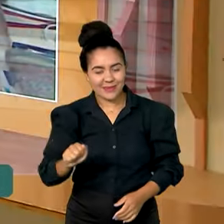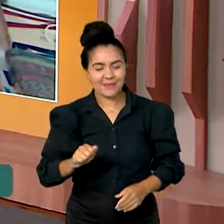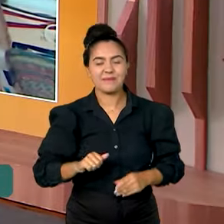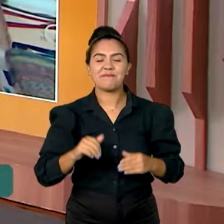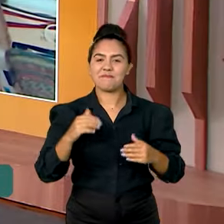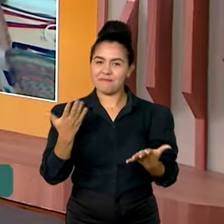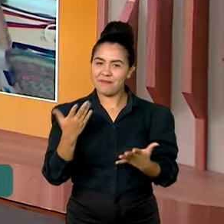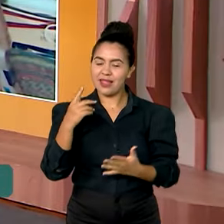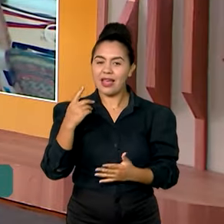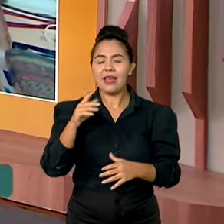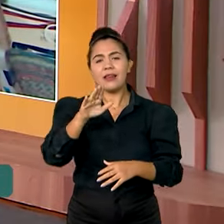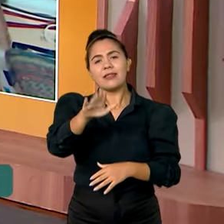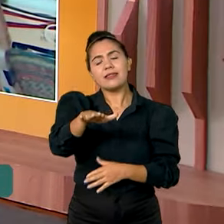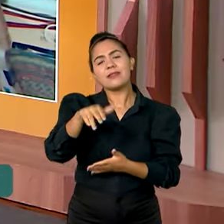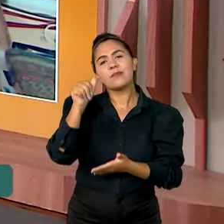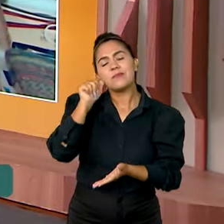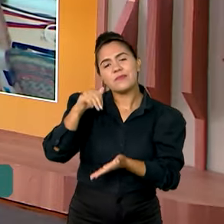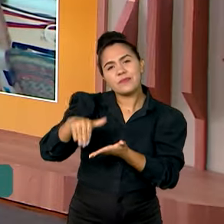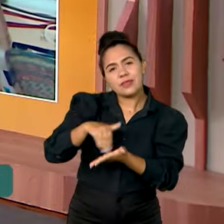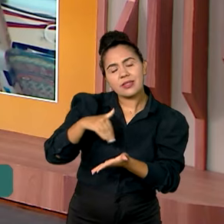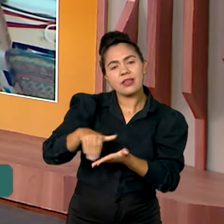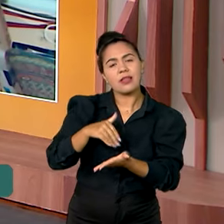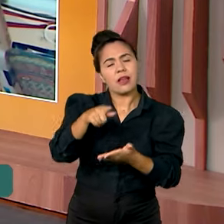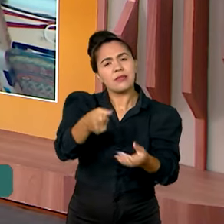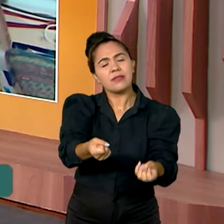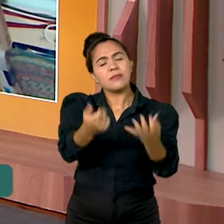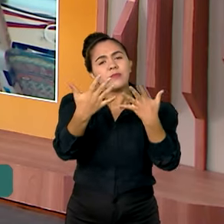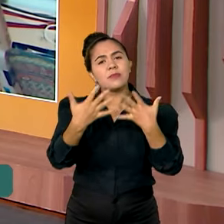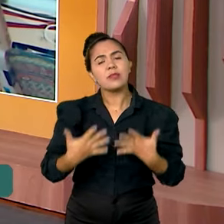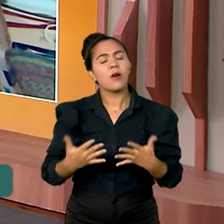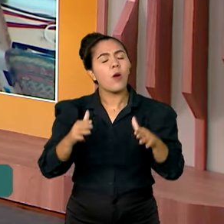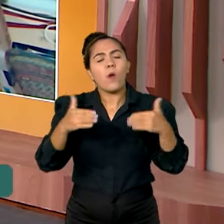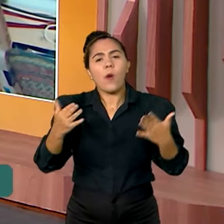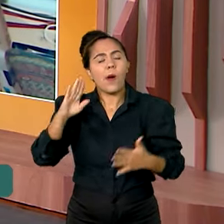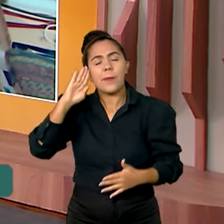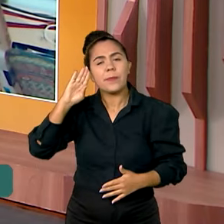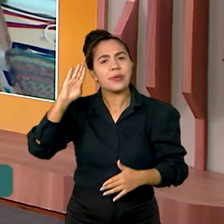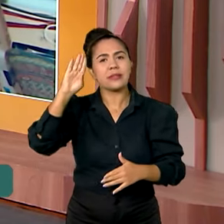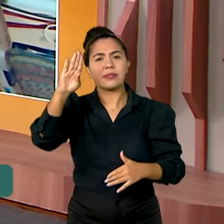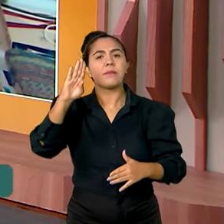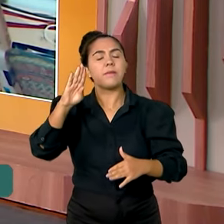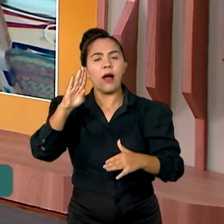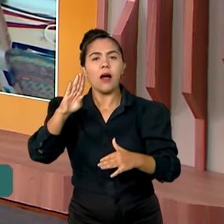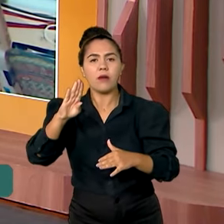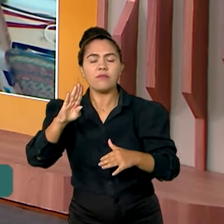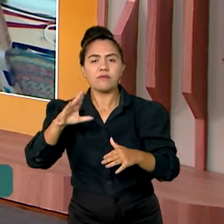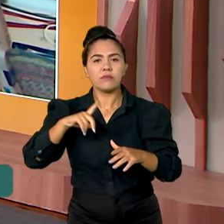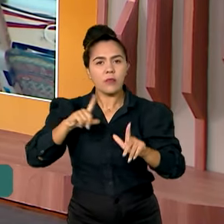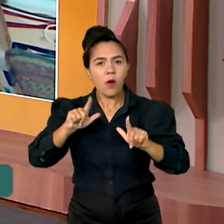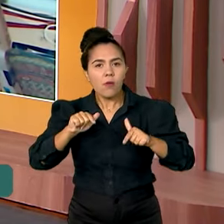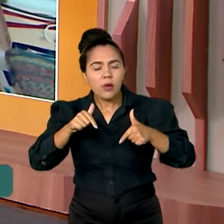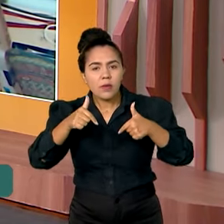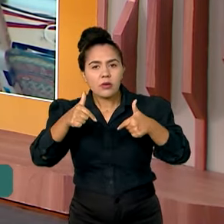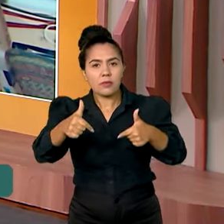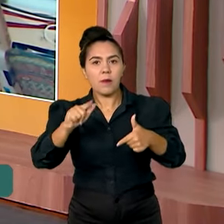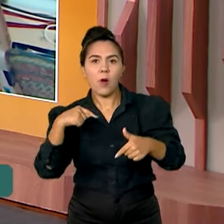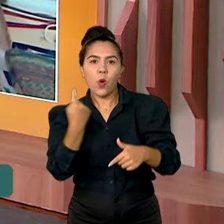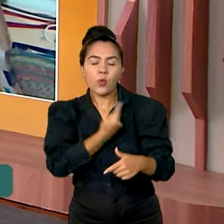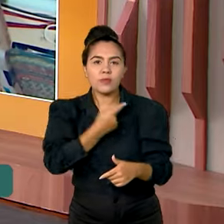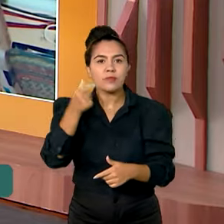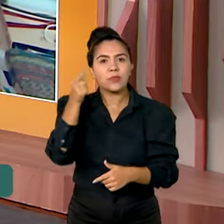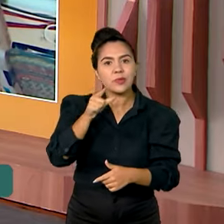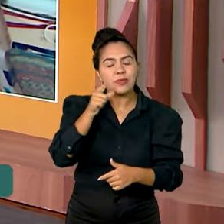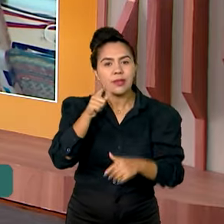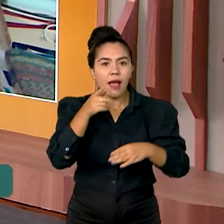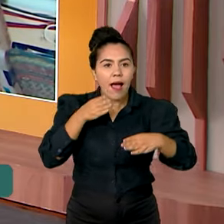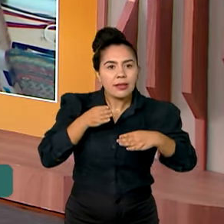que agradecemos. Secretária, vamos começar explicando qual é a principal ferramenta hoje para a gente ter acesso aos dados do